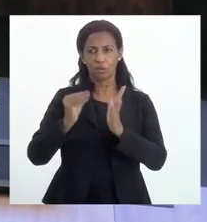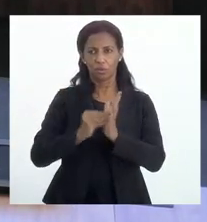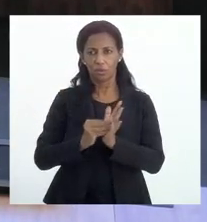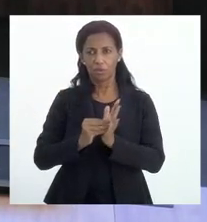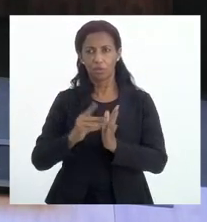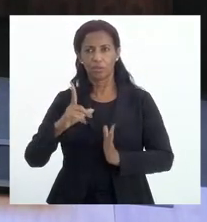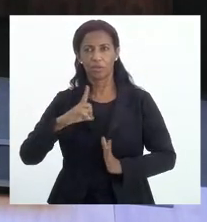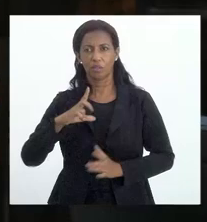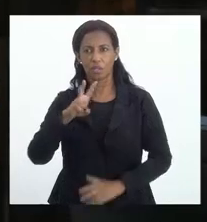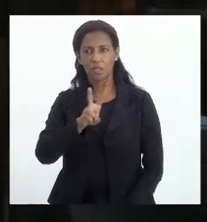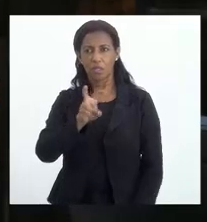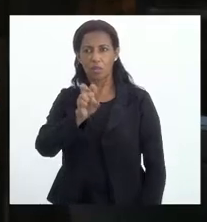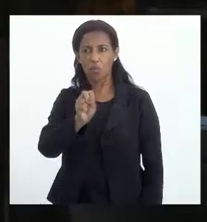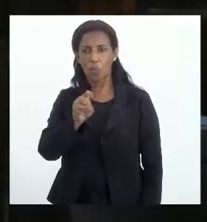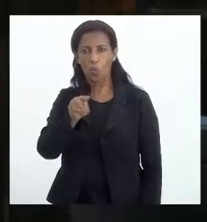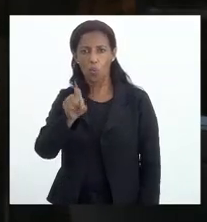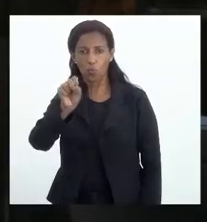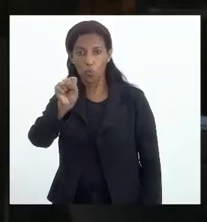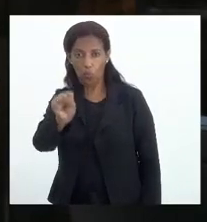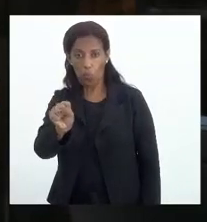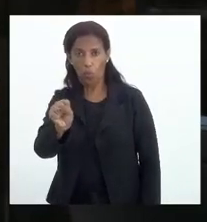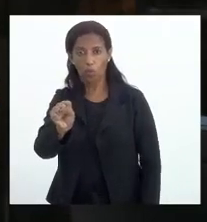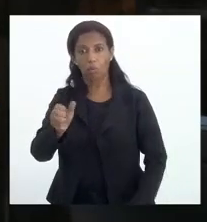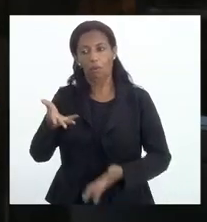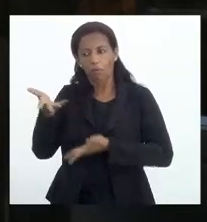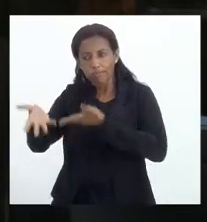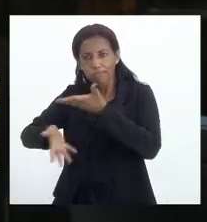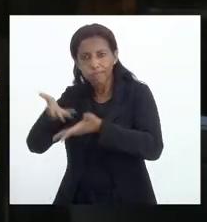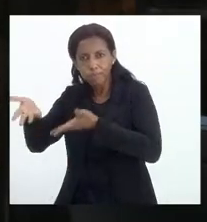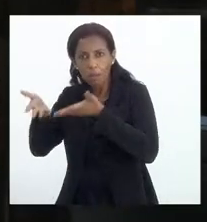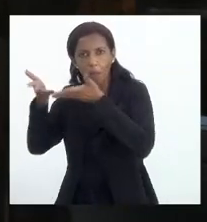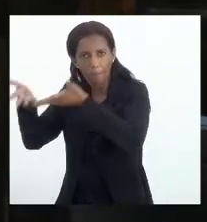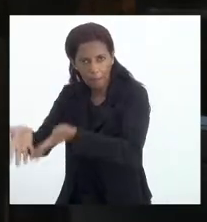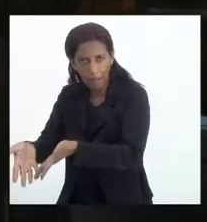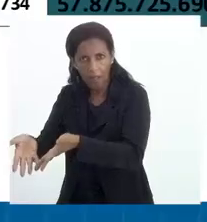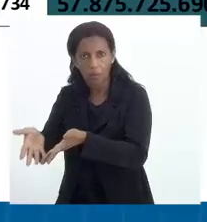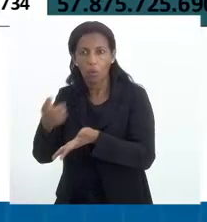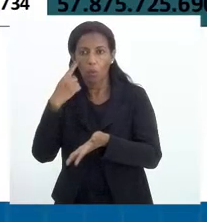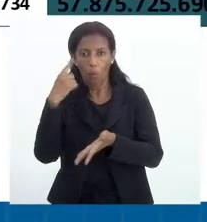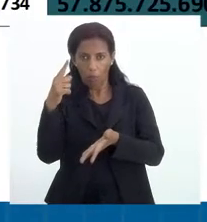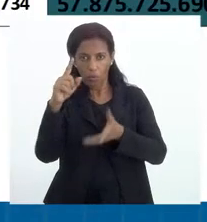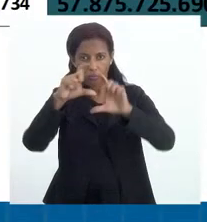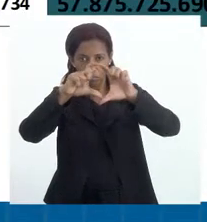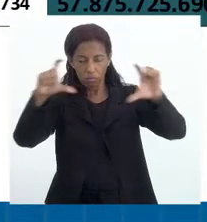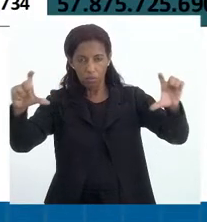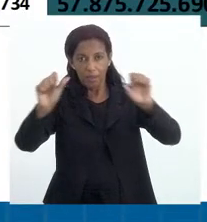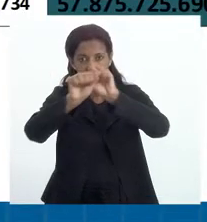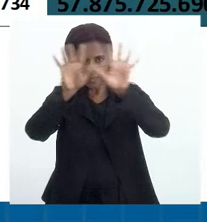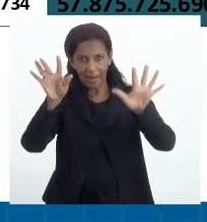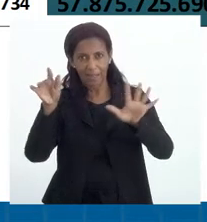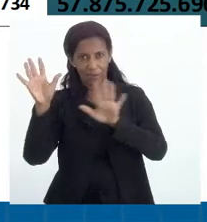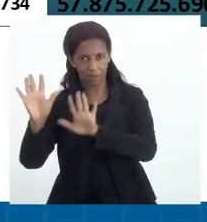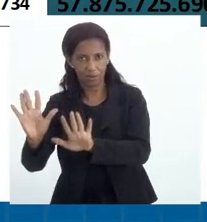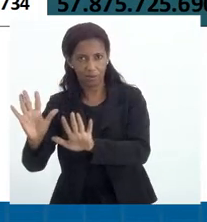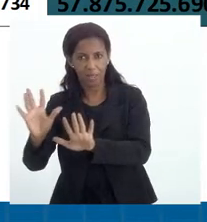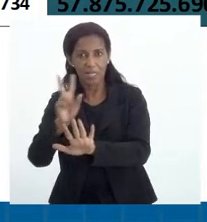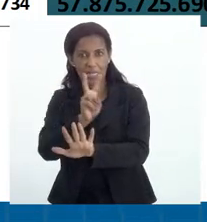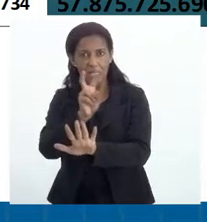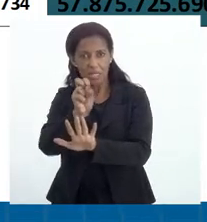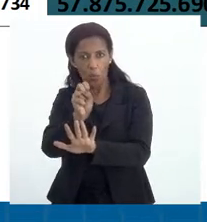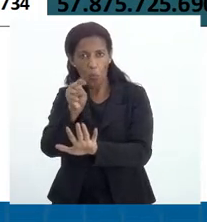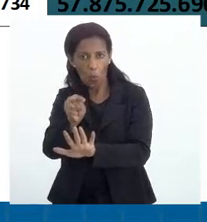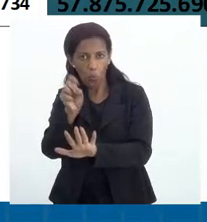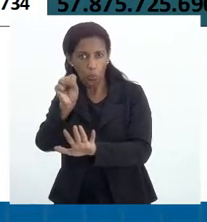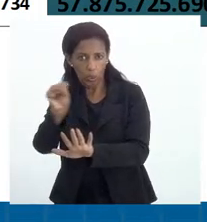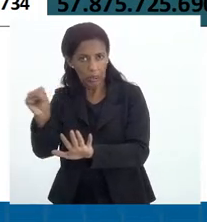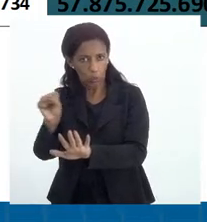nós tivemos 58,8 empenhado, como os senhores podem observar aí. Tá claro esse ponto?